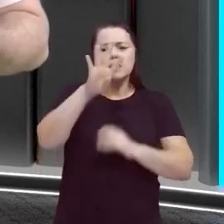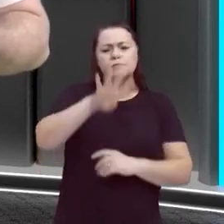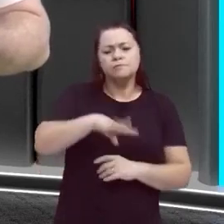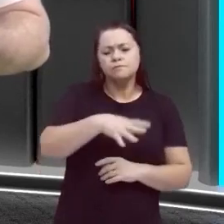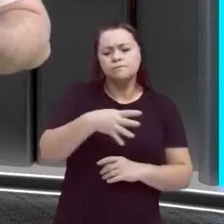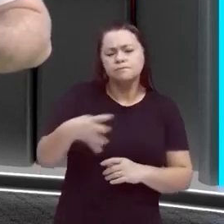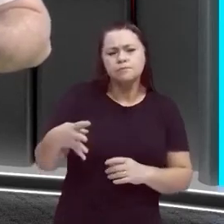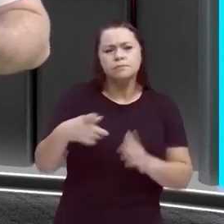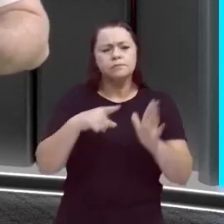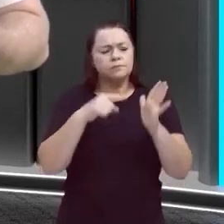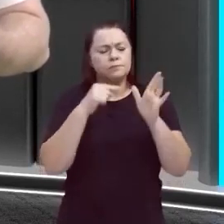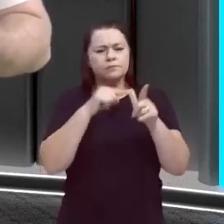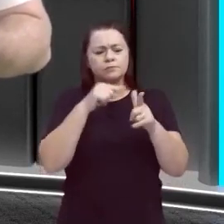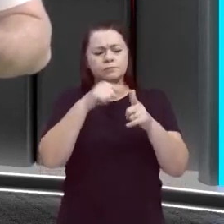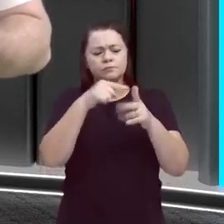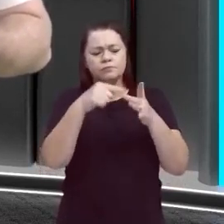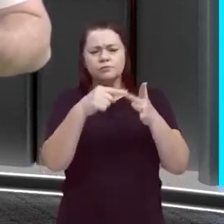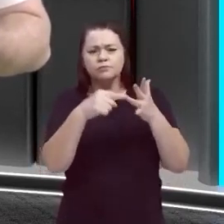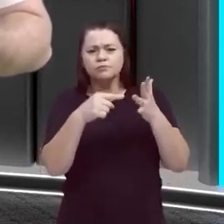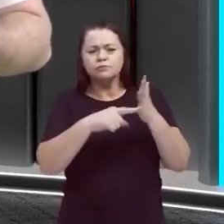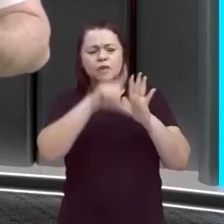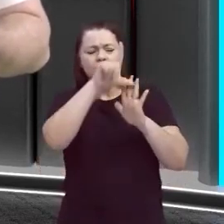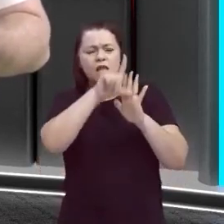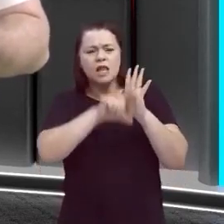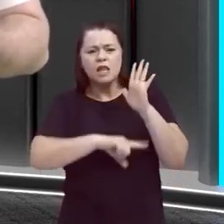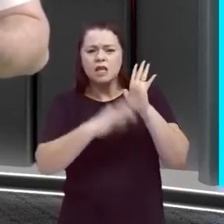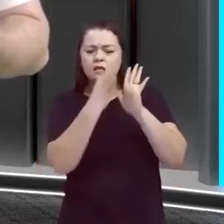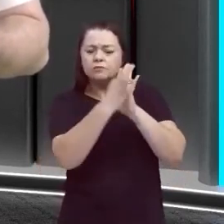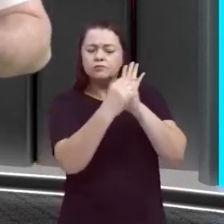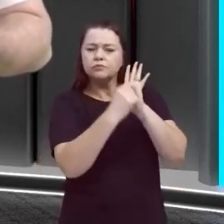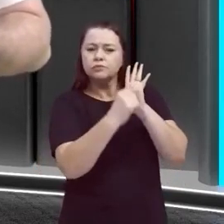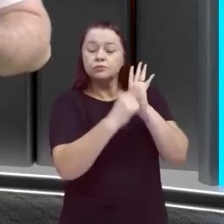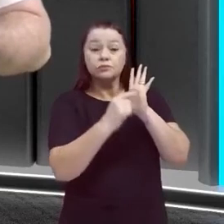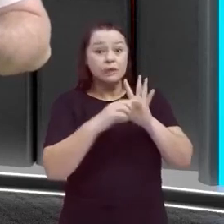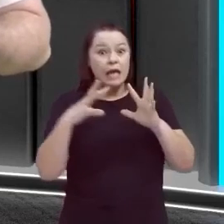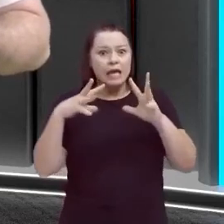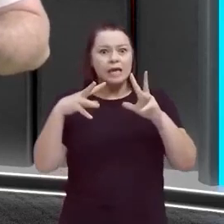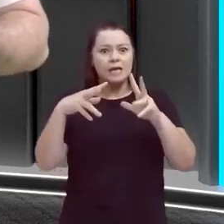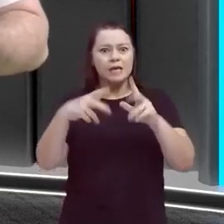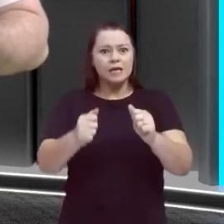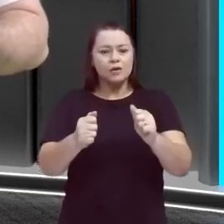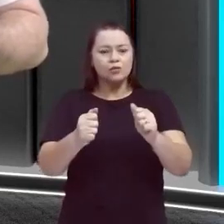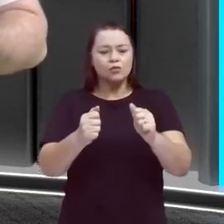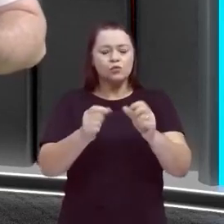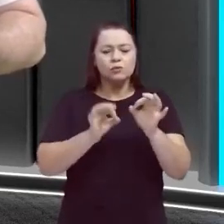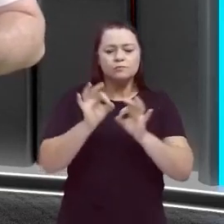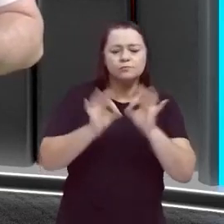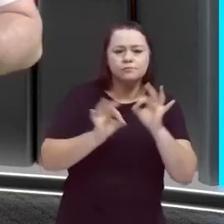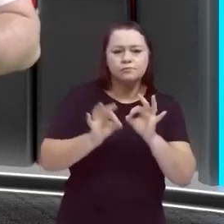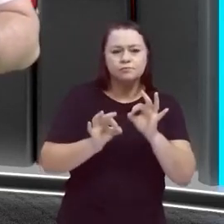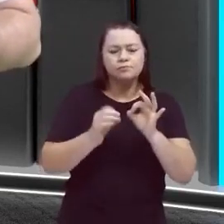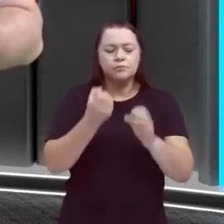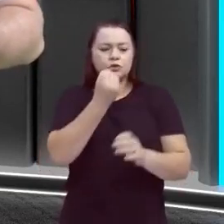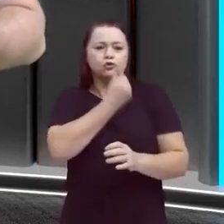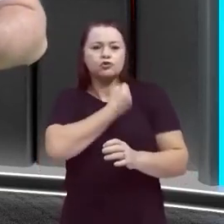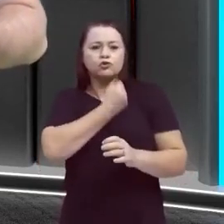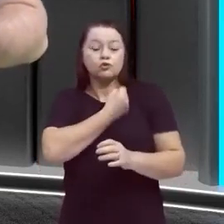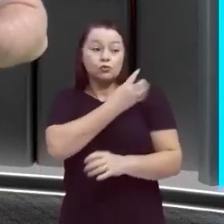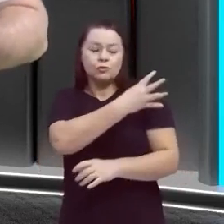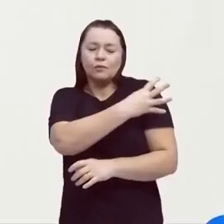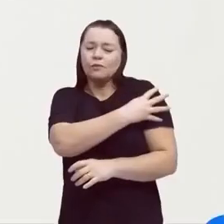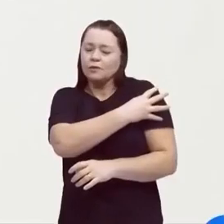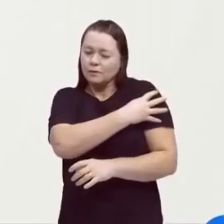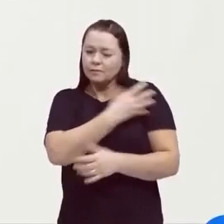ver tabelas, gráficos, listas e tudo aquilo que assombra dentro da estatística o nosso querido aluno do quarto ano. De